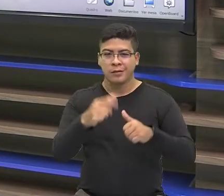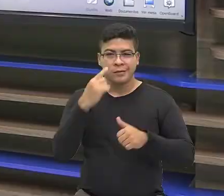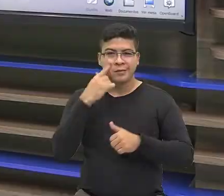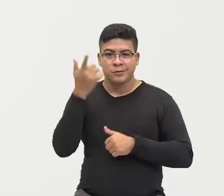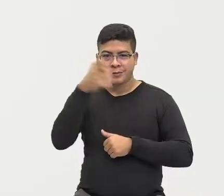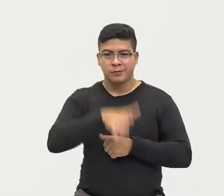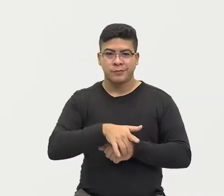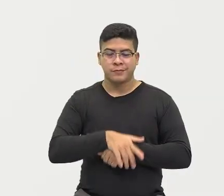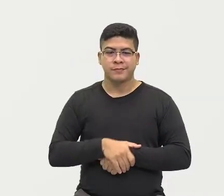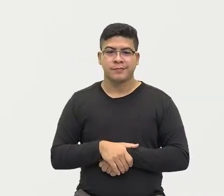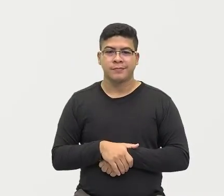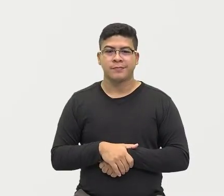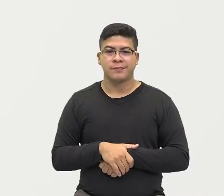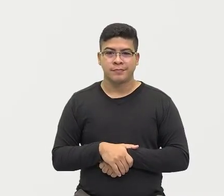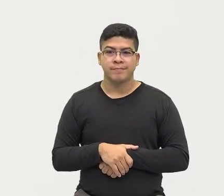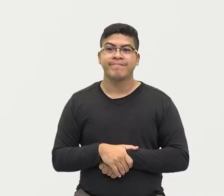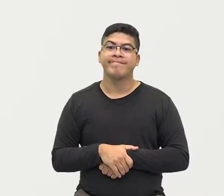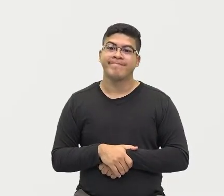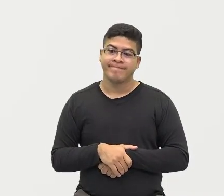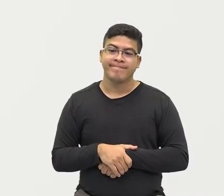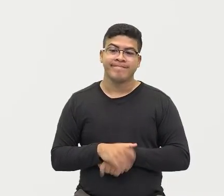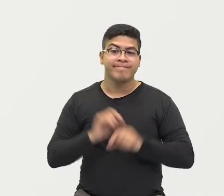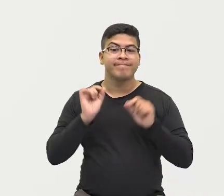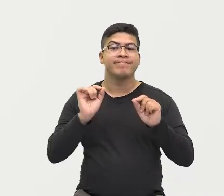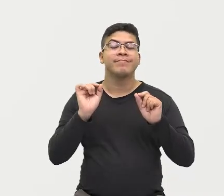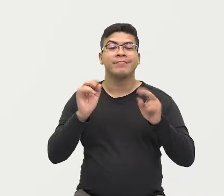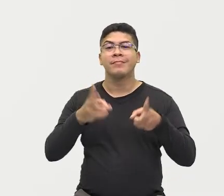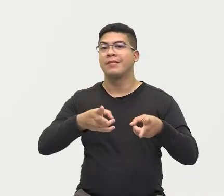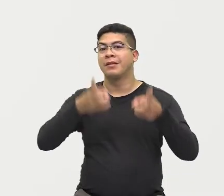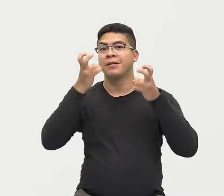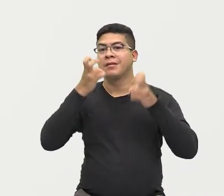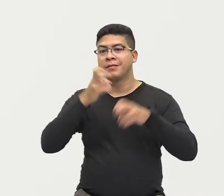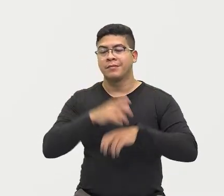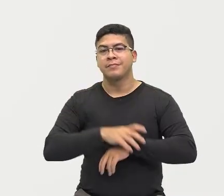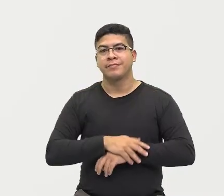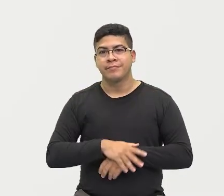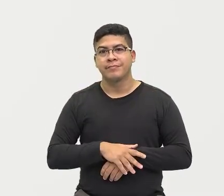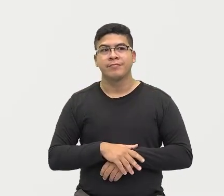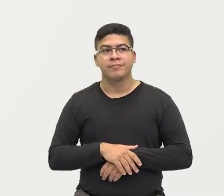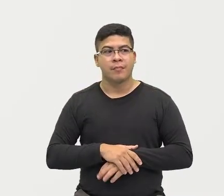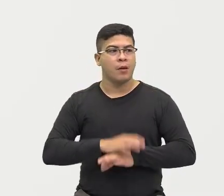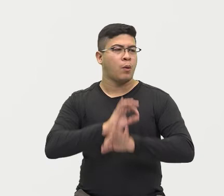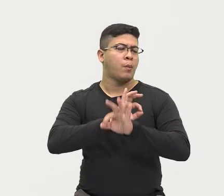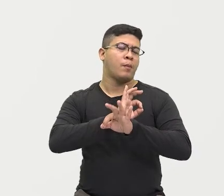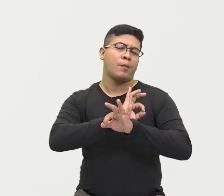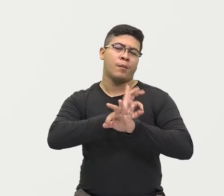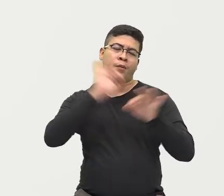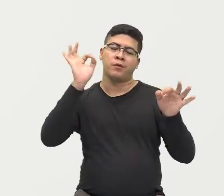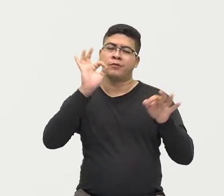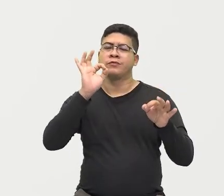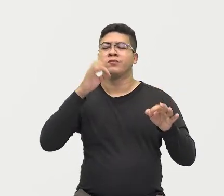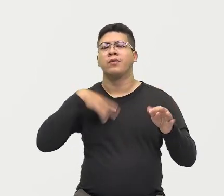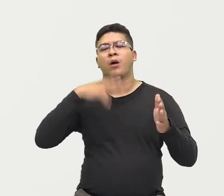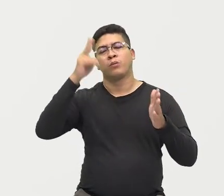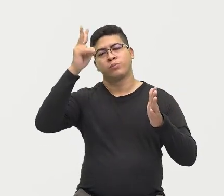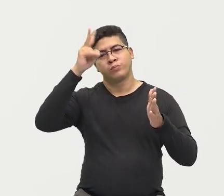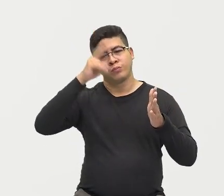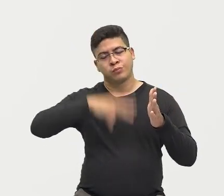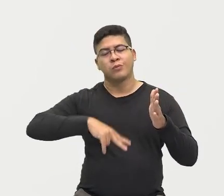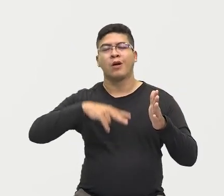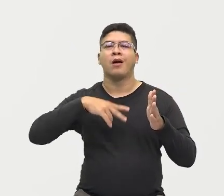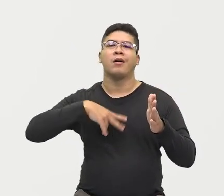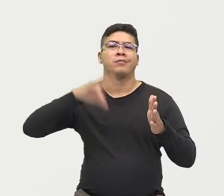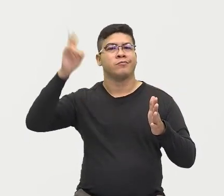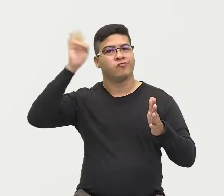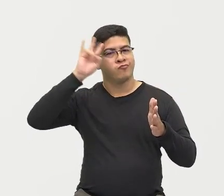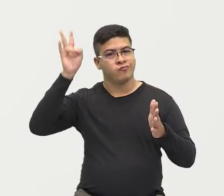só. Então, o que nós notamos aí? Que ele é um exímio contador de histórias, isso é verdade, né? Então, ele